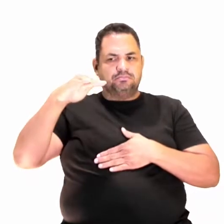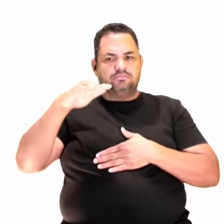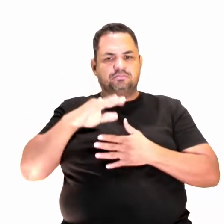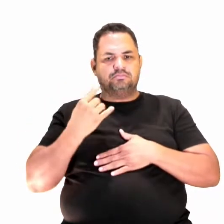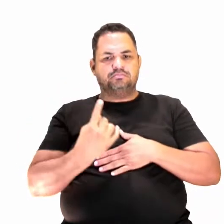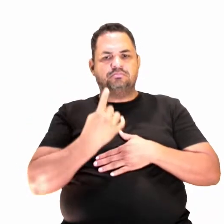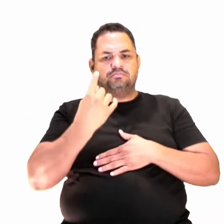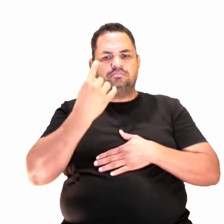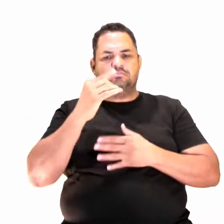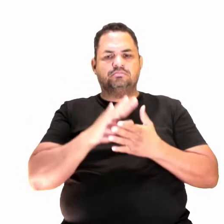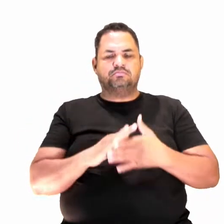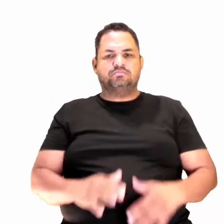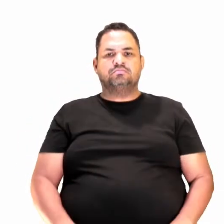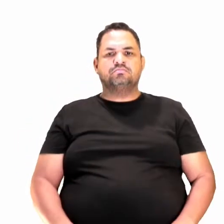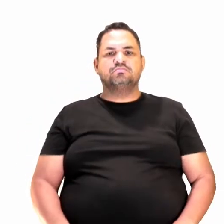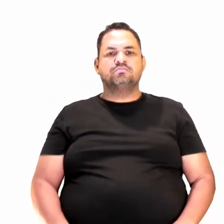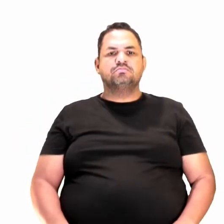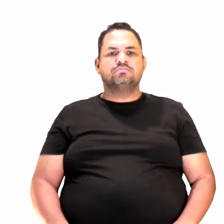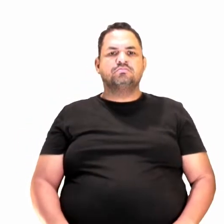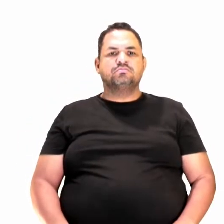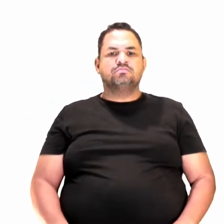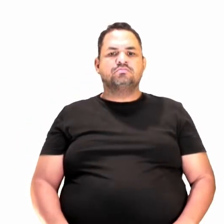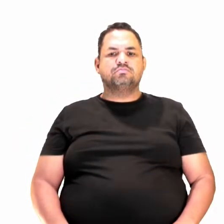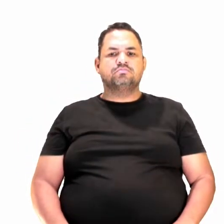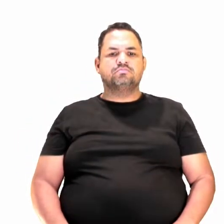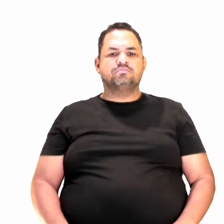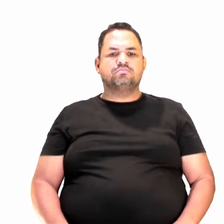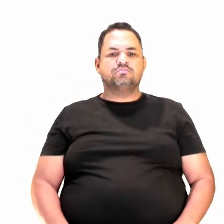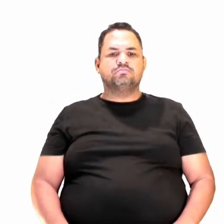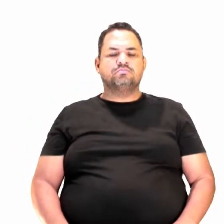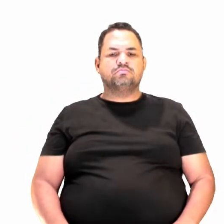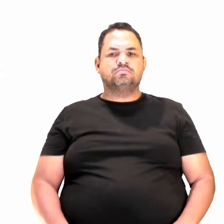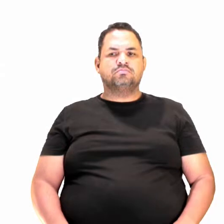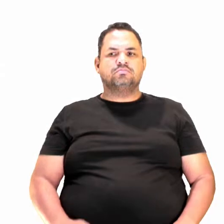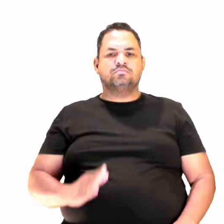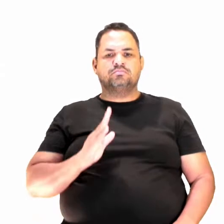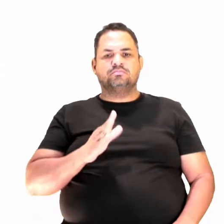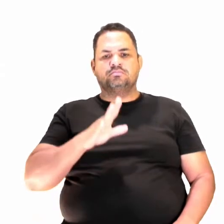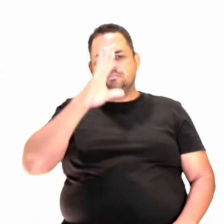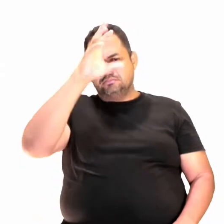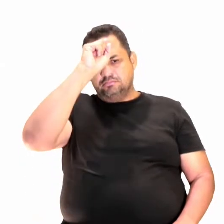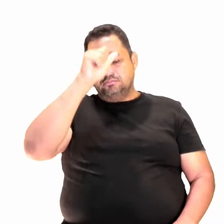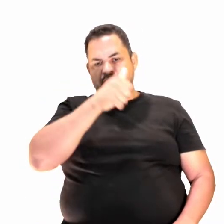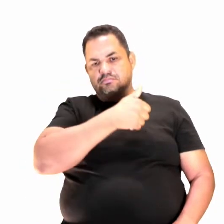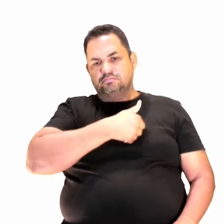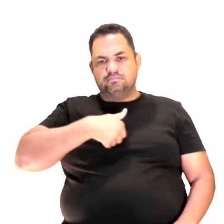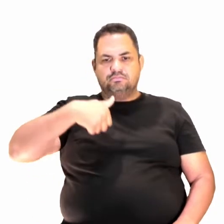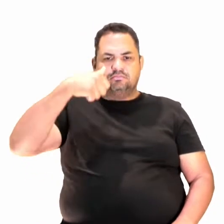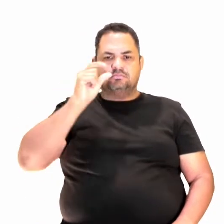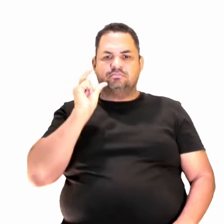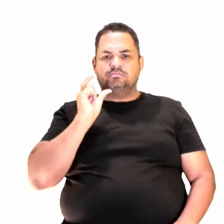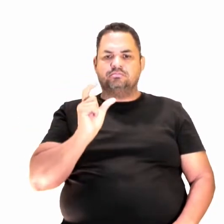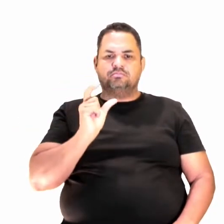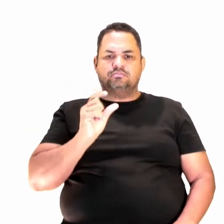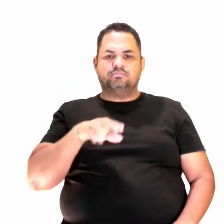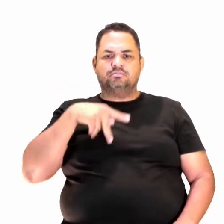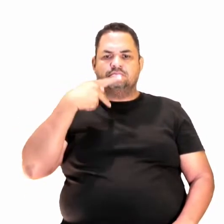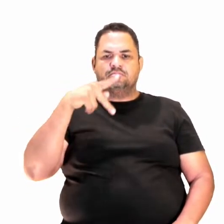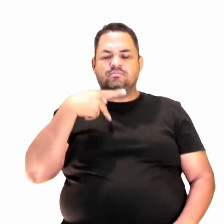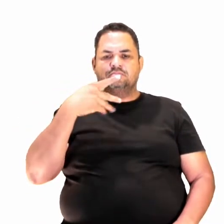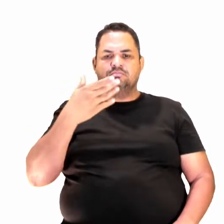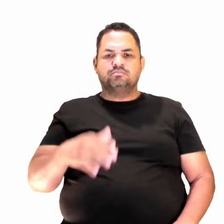look like you? Ela se parece com você? Olha a estrutura de look like. Então, perceba que o look